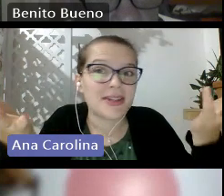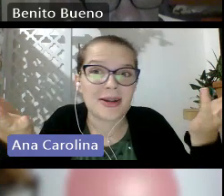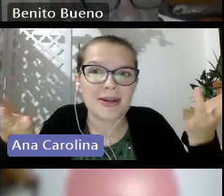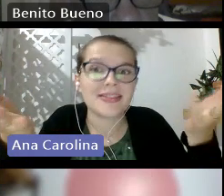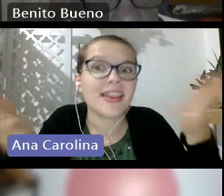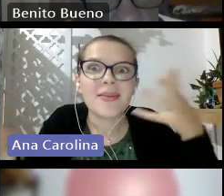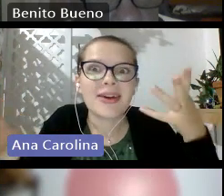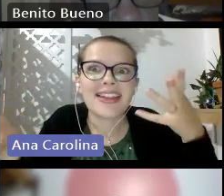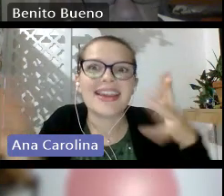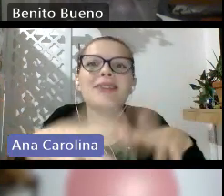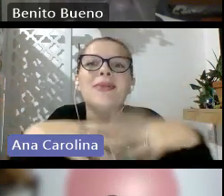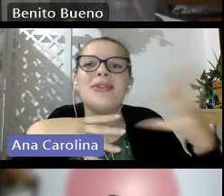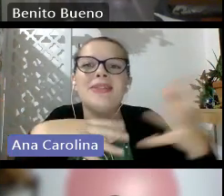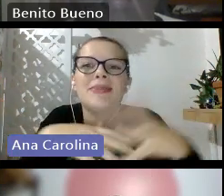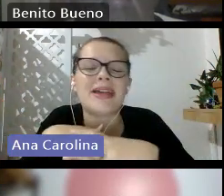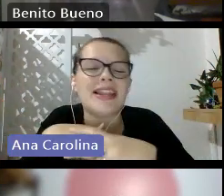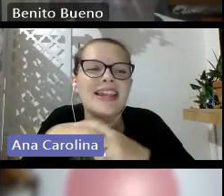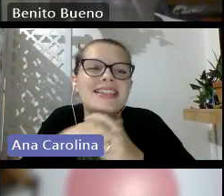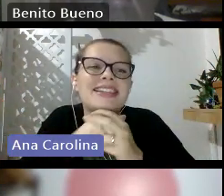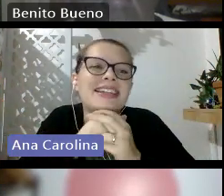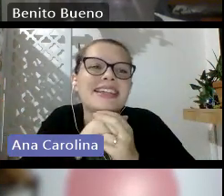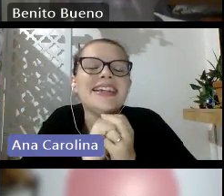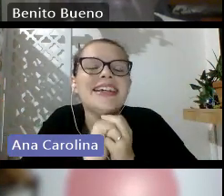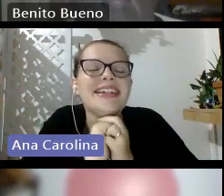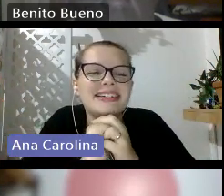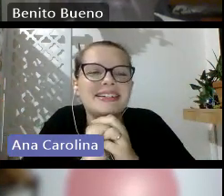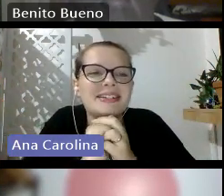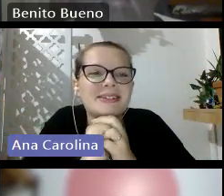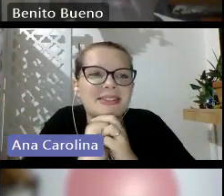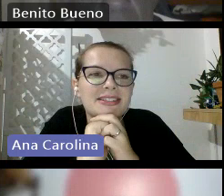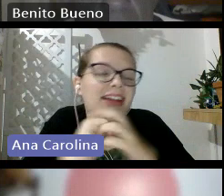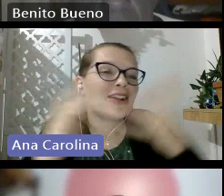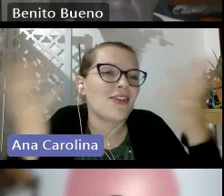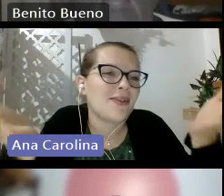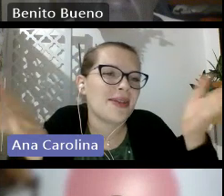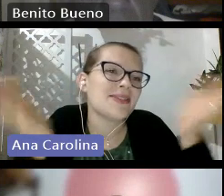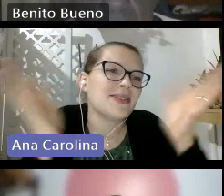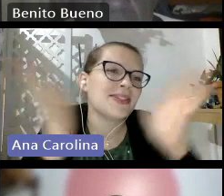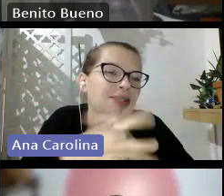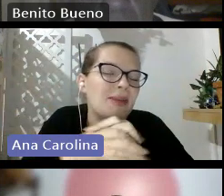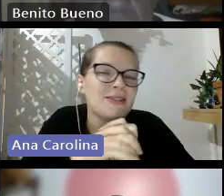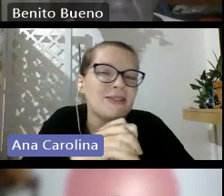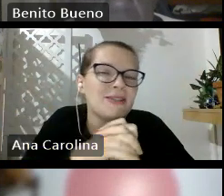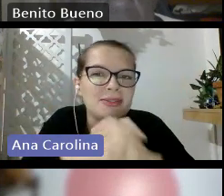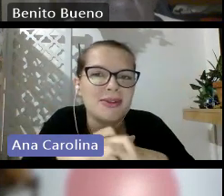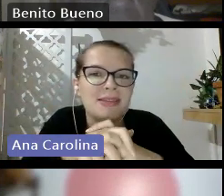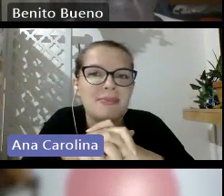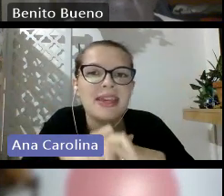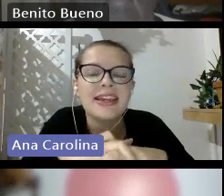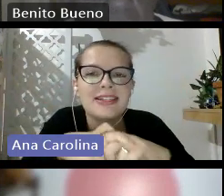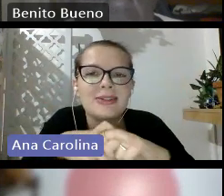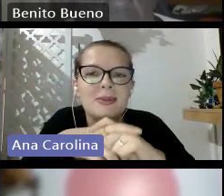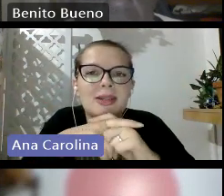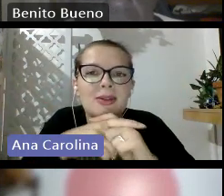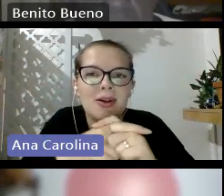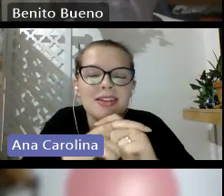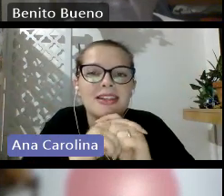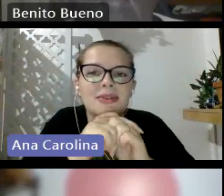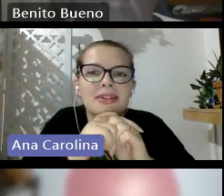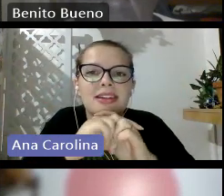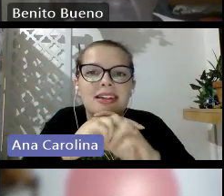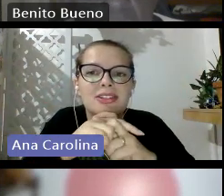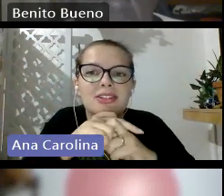outra tema, né, alguma outra palestra aí, estar novamente nos trazendo mais informações. É bem enriquecedor